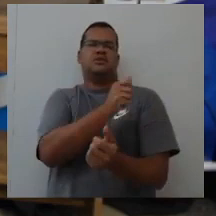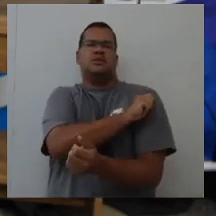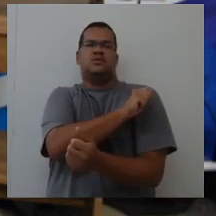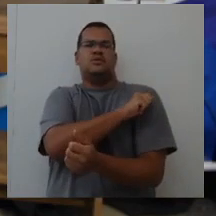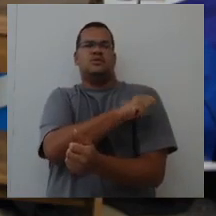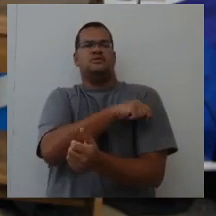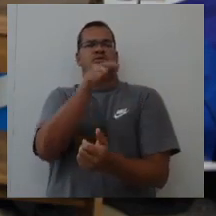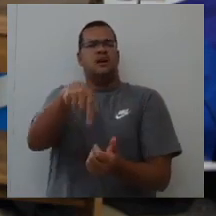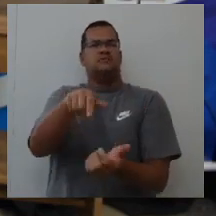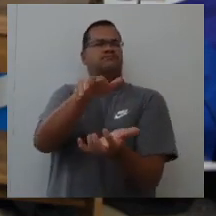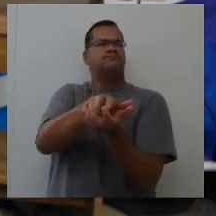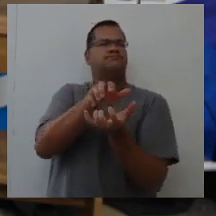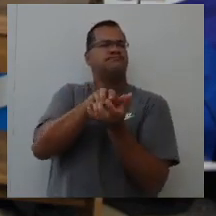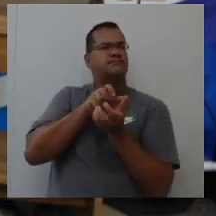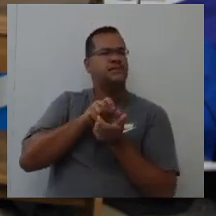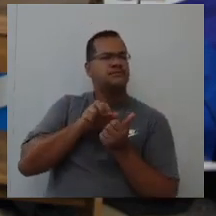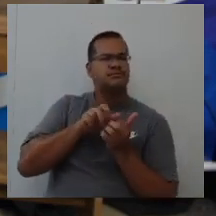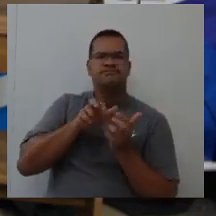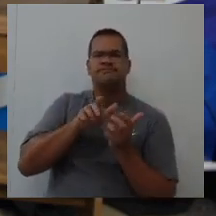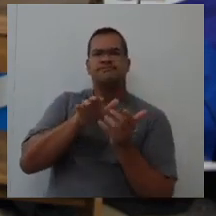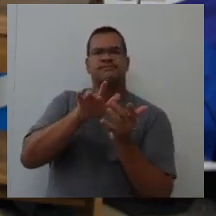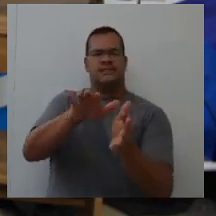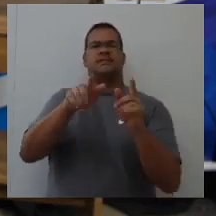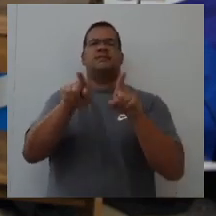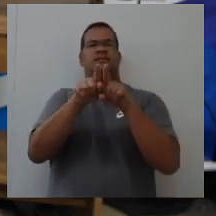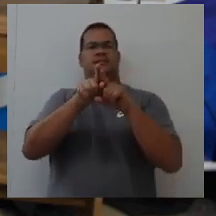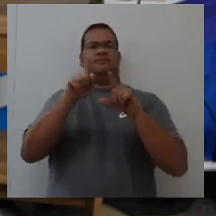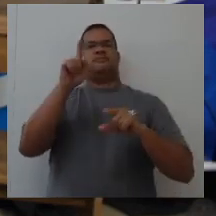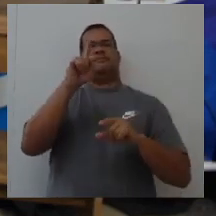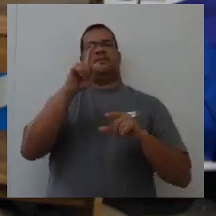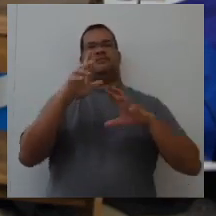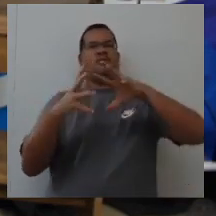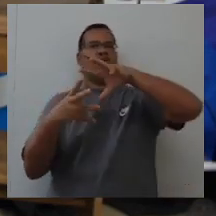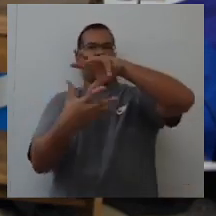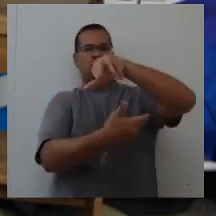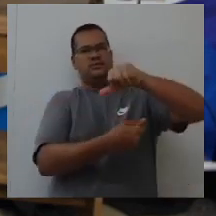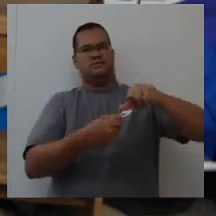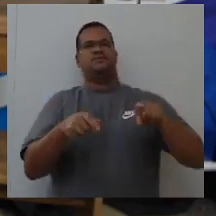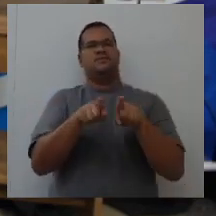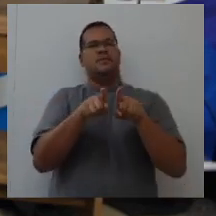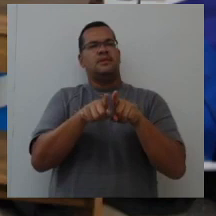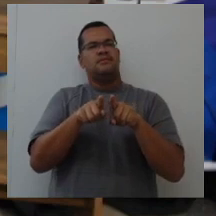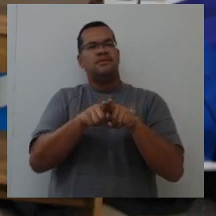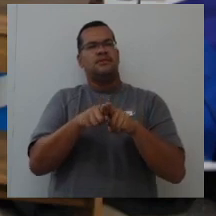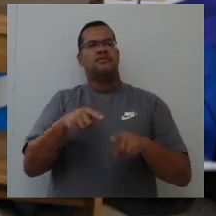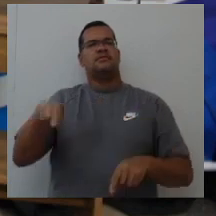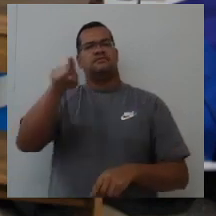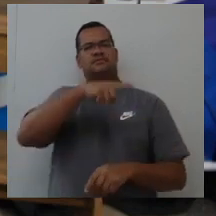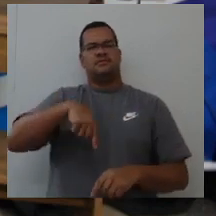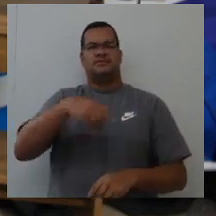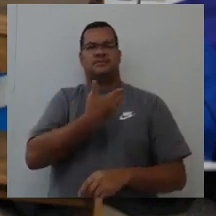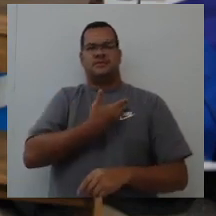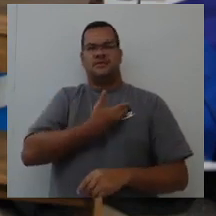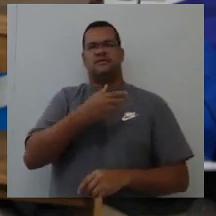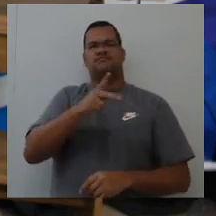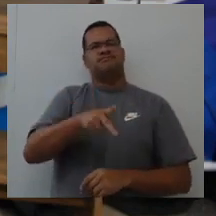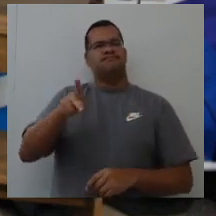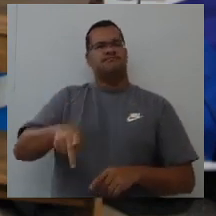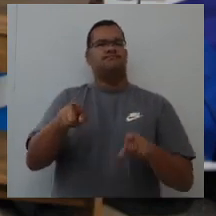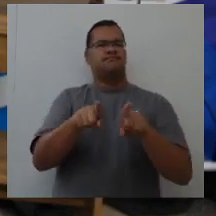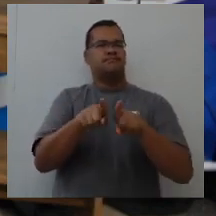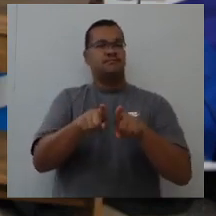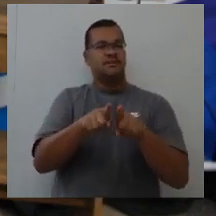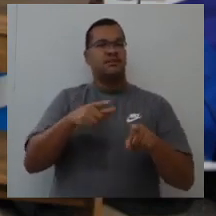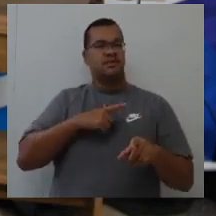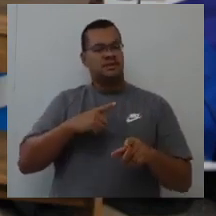nosso estado de Pernambuco e quem sabe pelo mundo inteiro. Quero também aqui saudar aos meus colegas professores também,